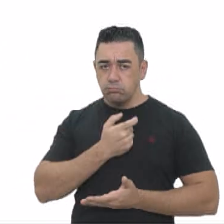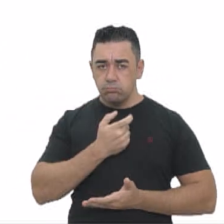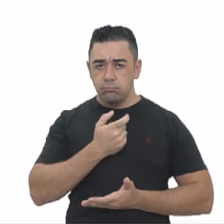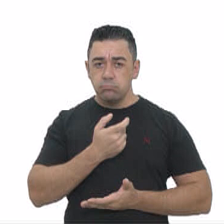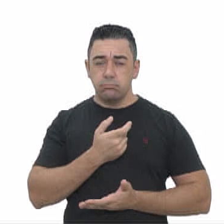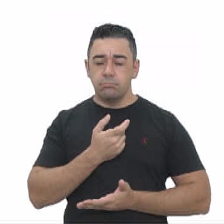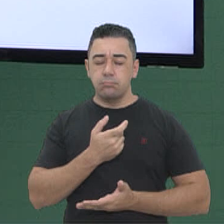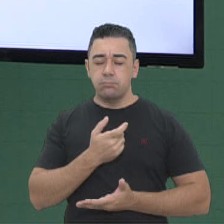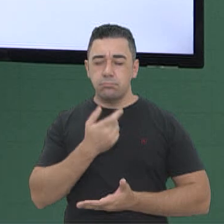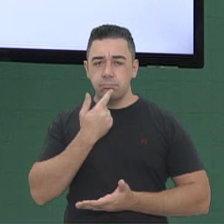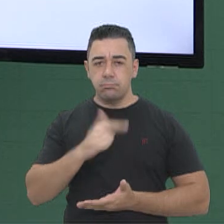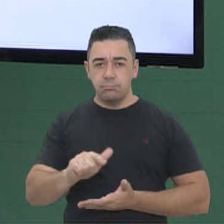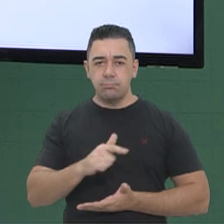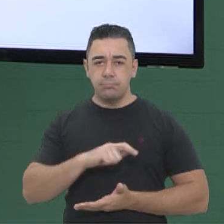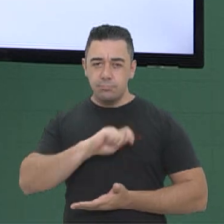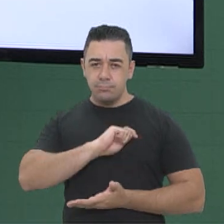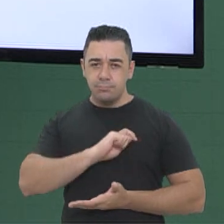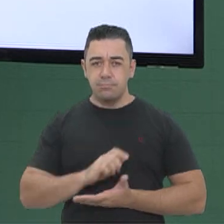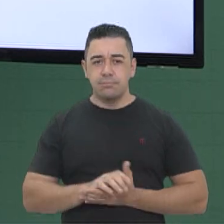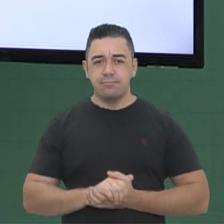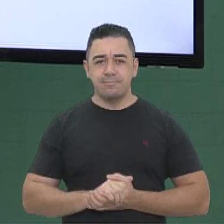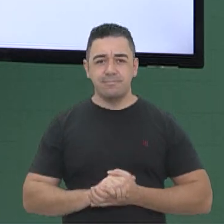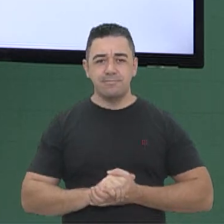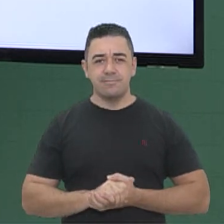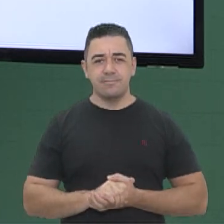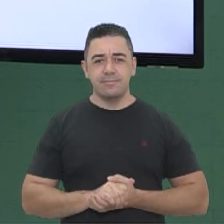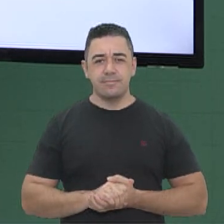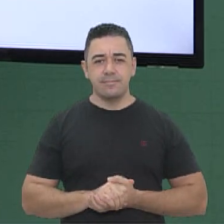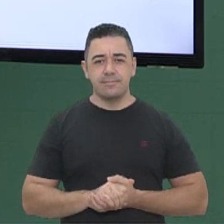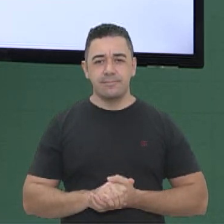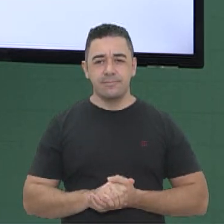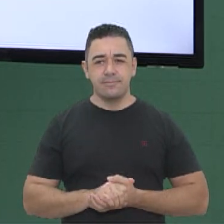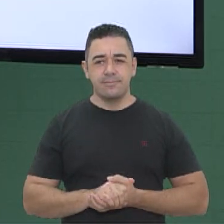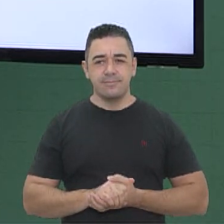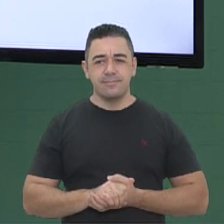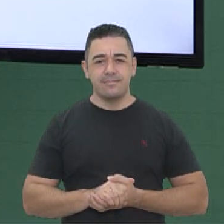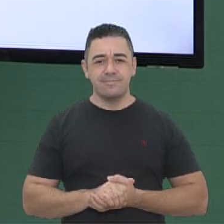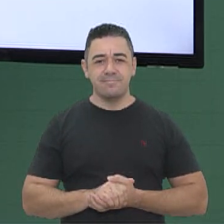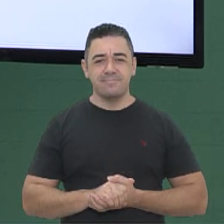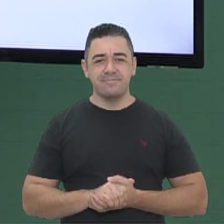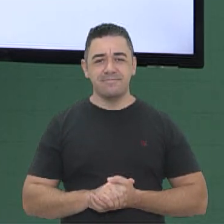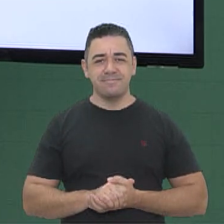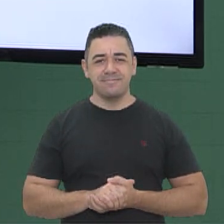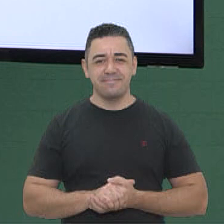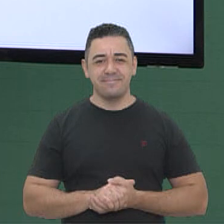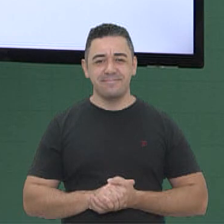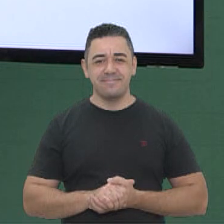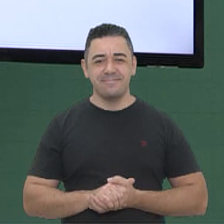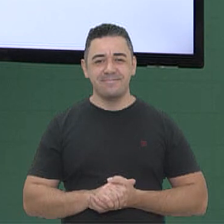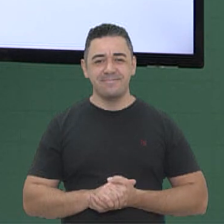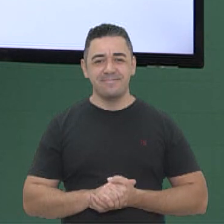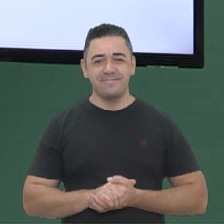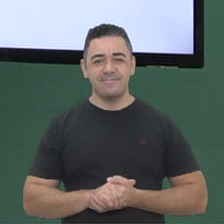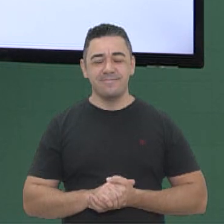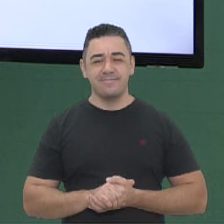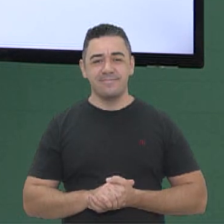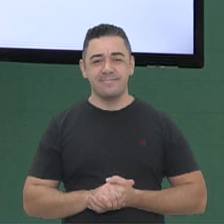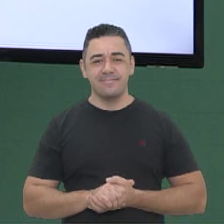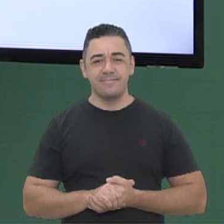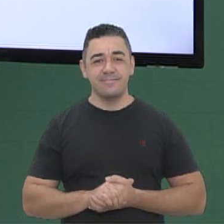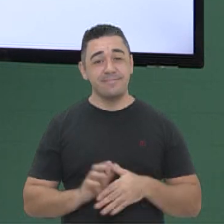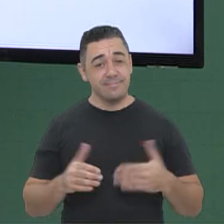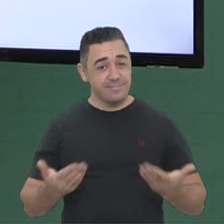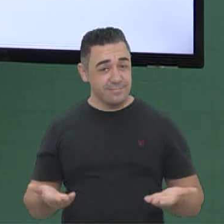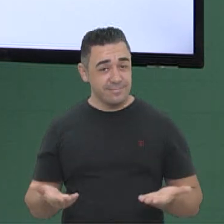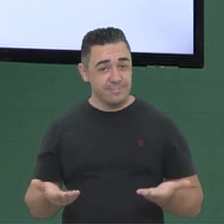cuesta viajar, questões previstas prévias ao viaje, segurança e tranquilidade. Ou